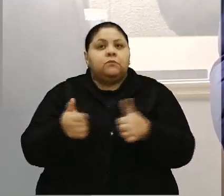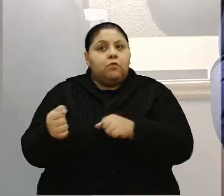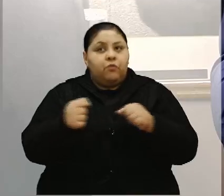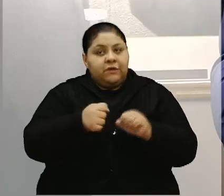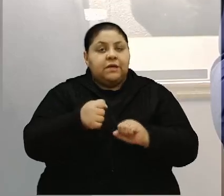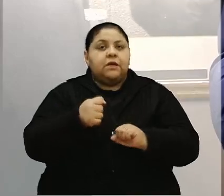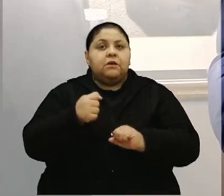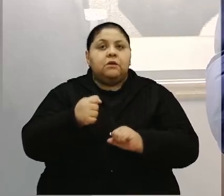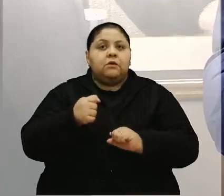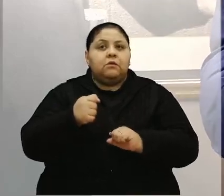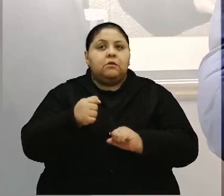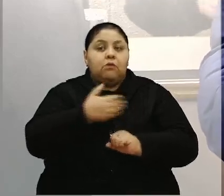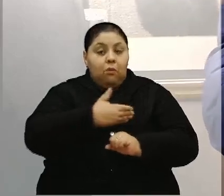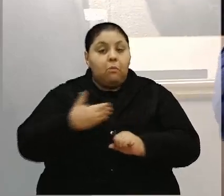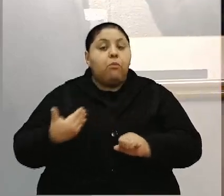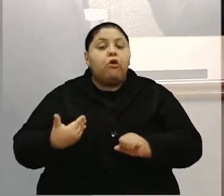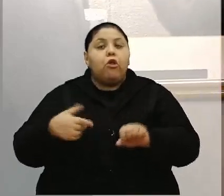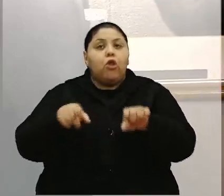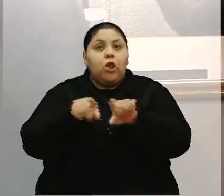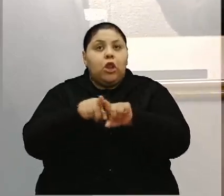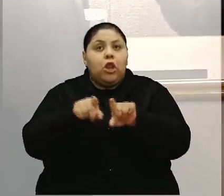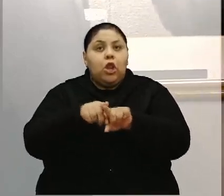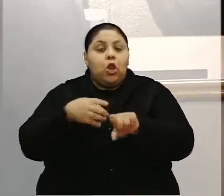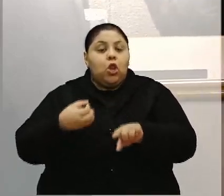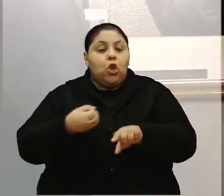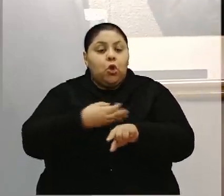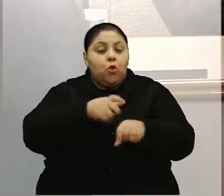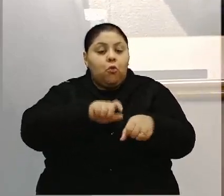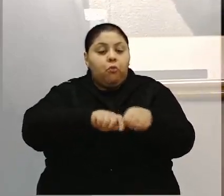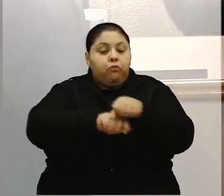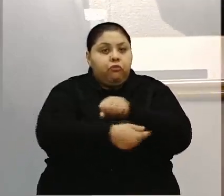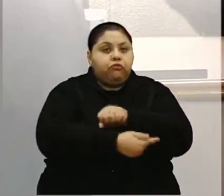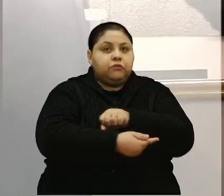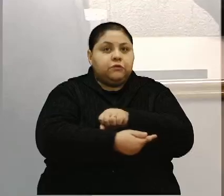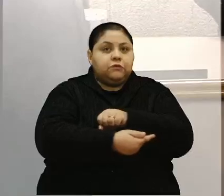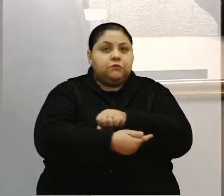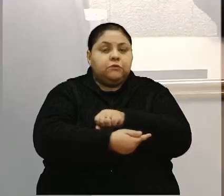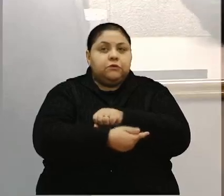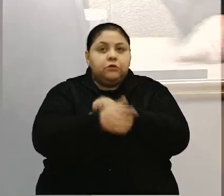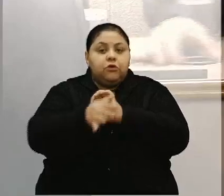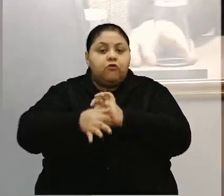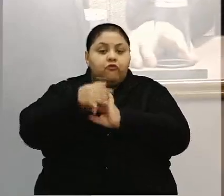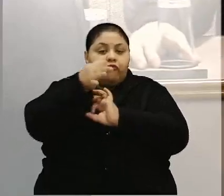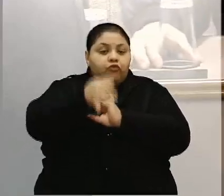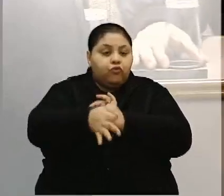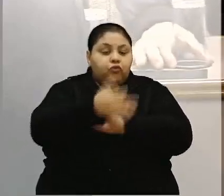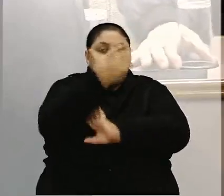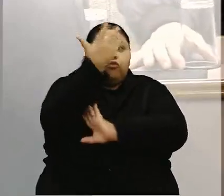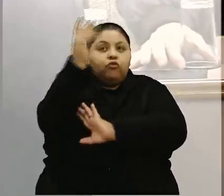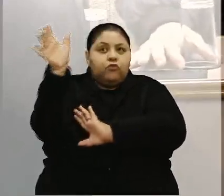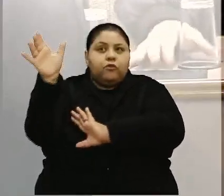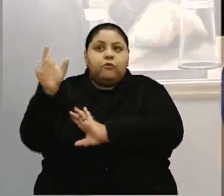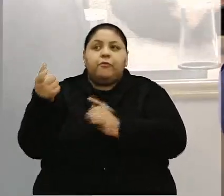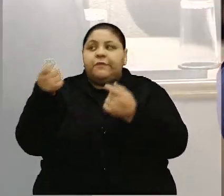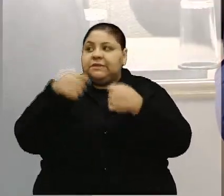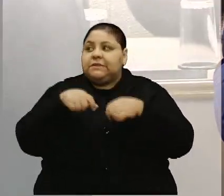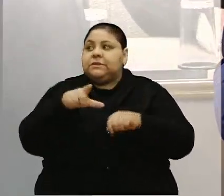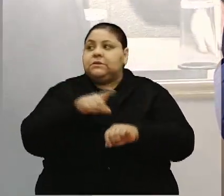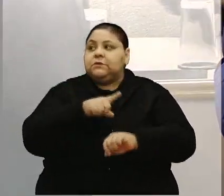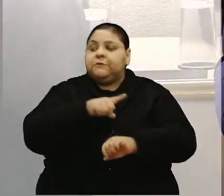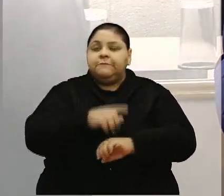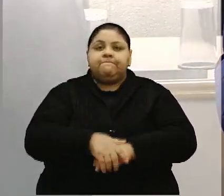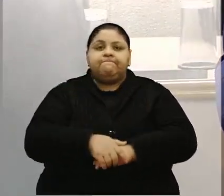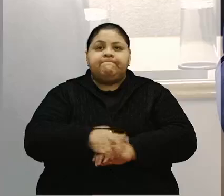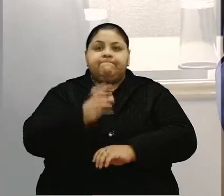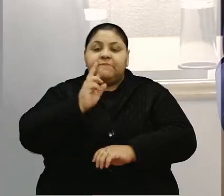público, porque novos investimentos e novos rumos o meio ambiente tem que ter. A